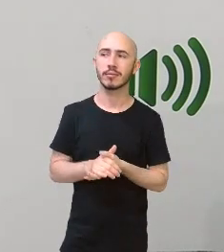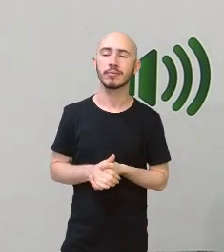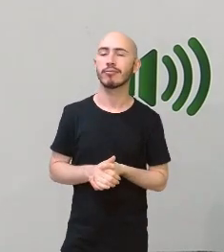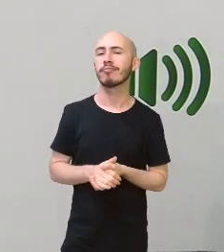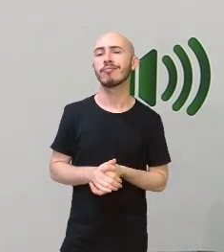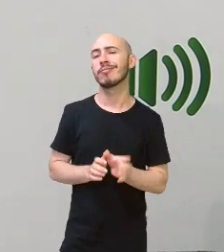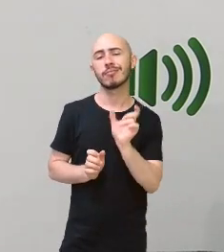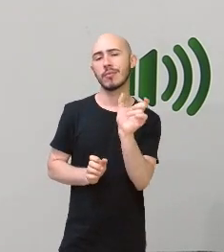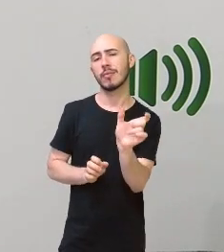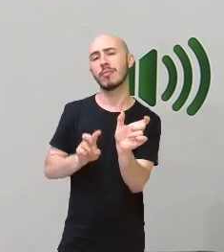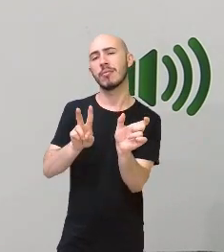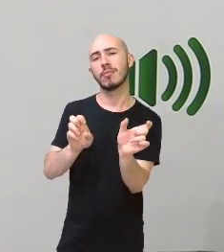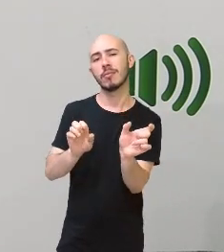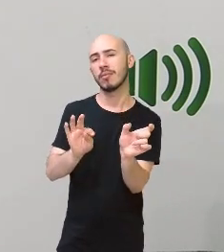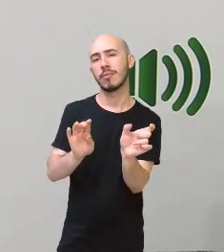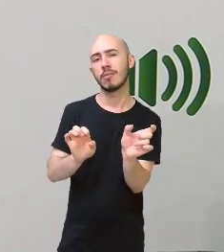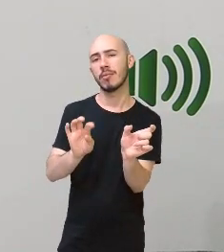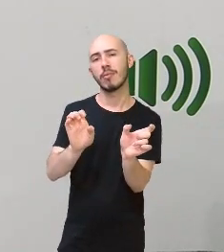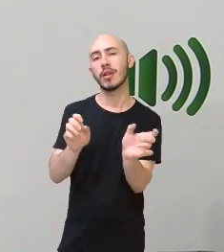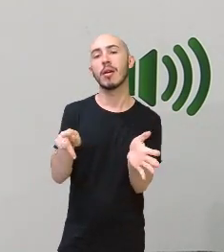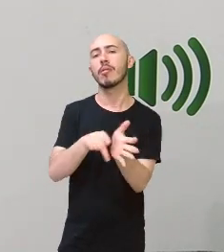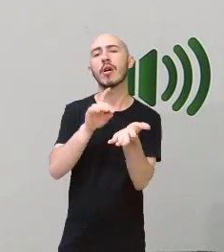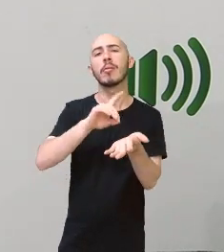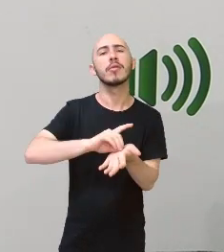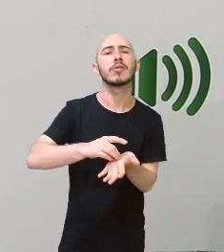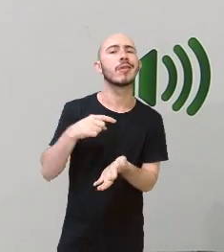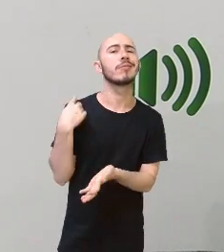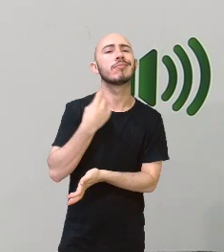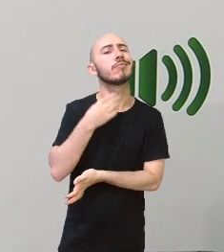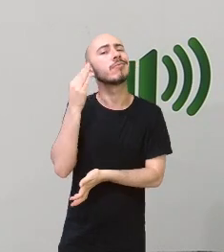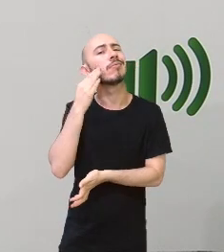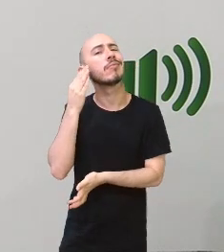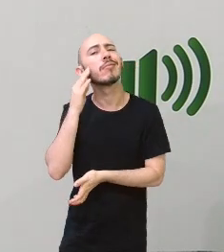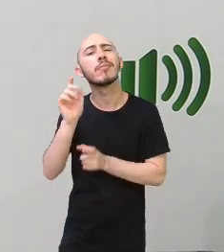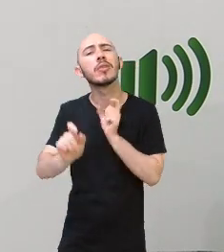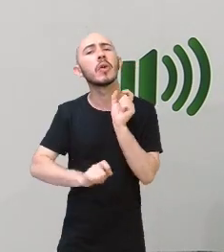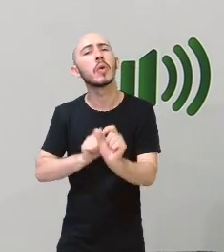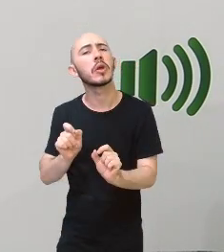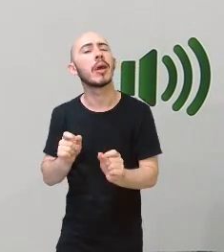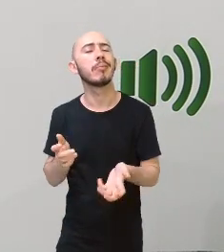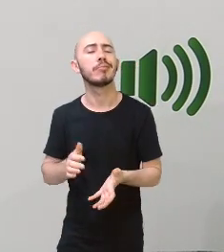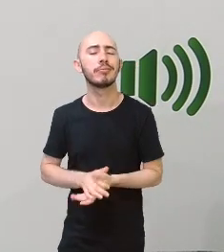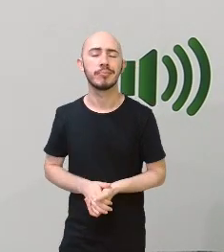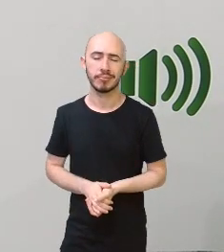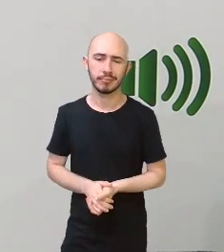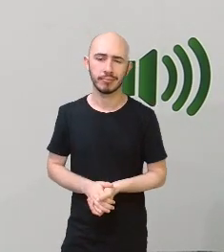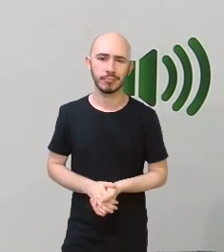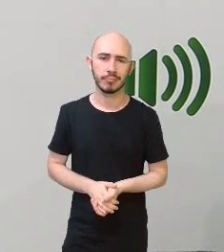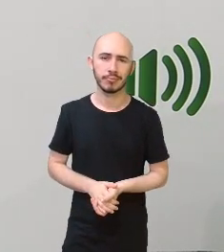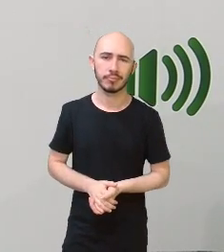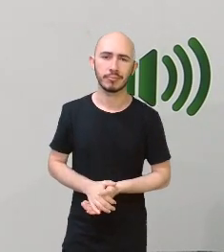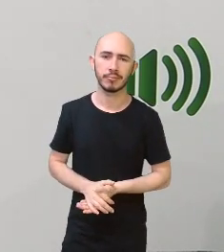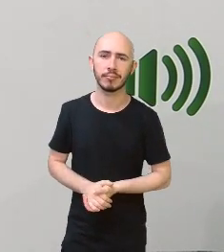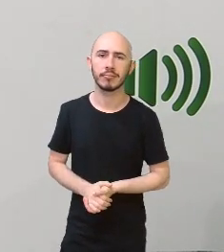que podemos entender? Então, vamos seguir sobre o verbete de dicionário.